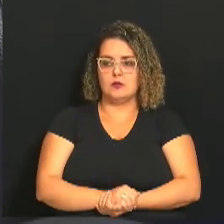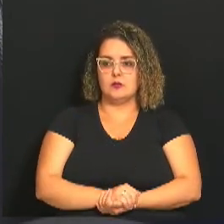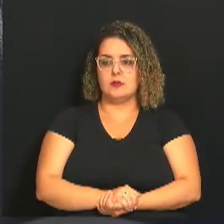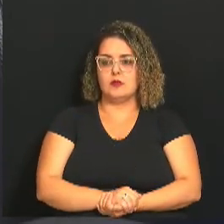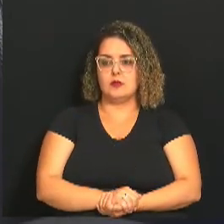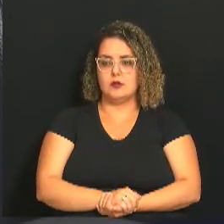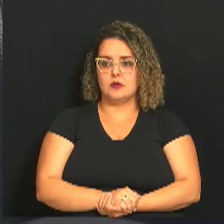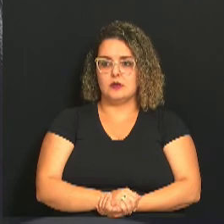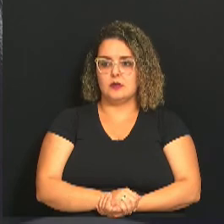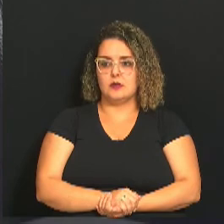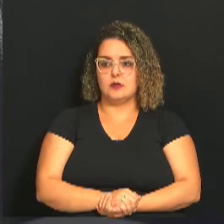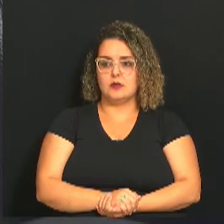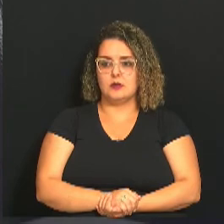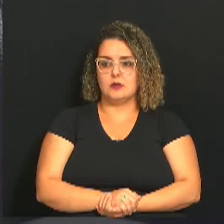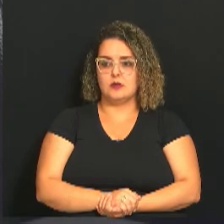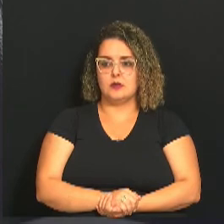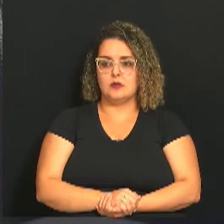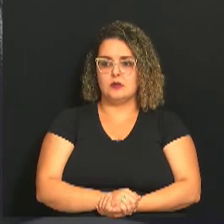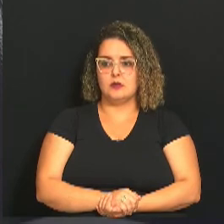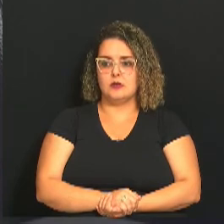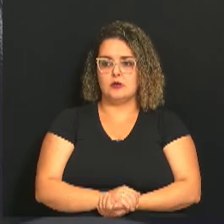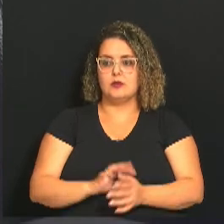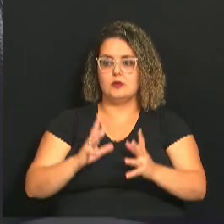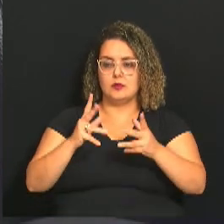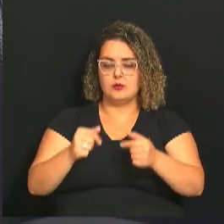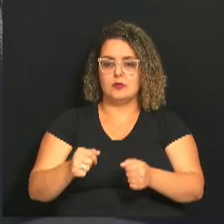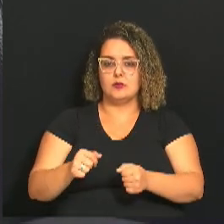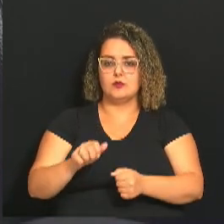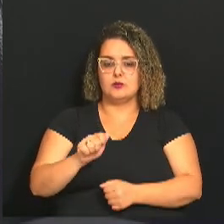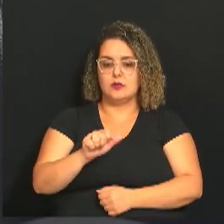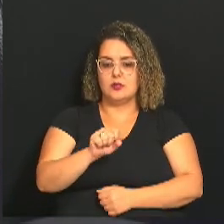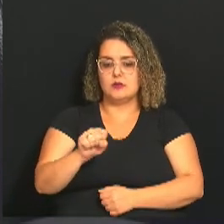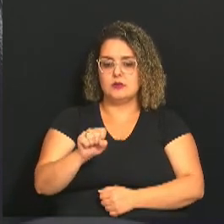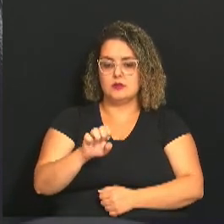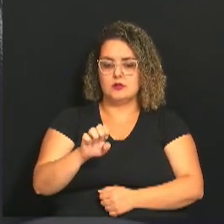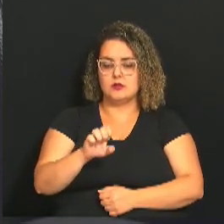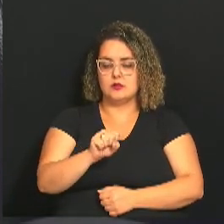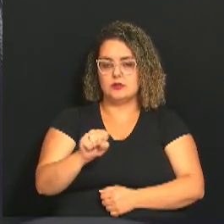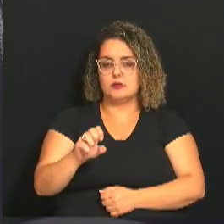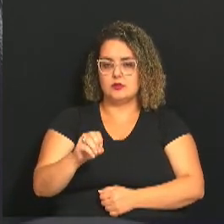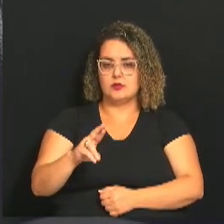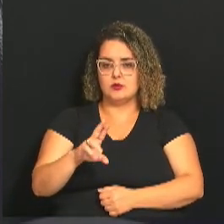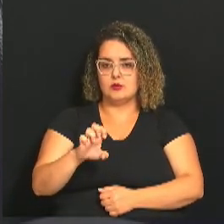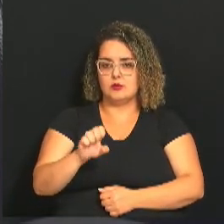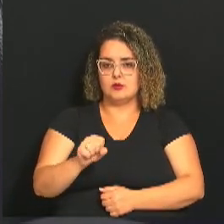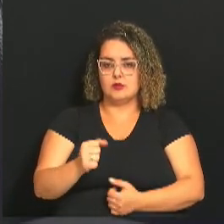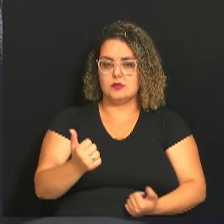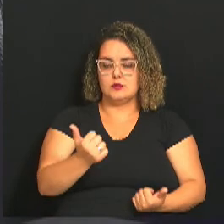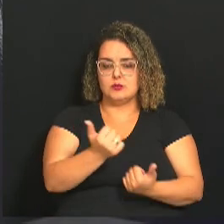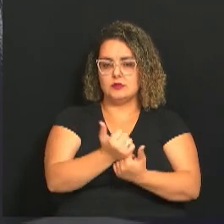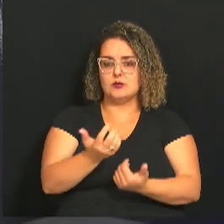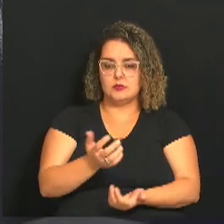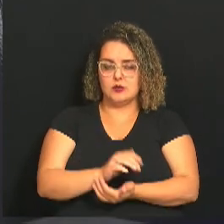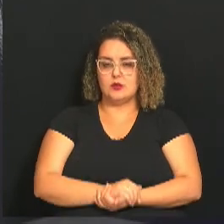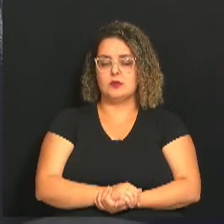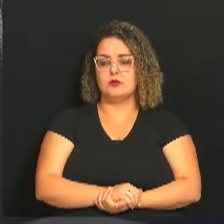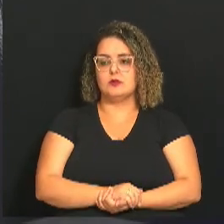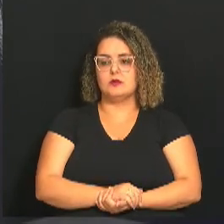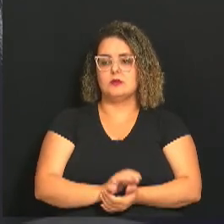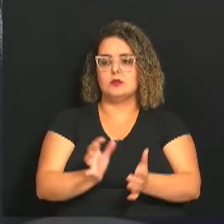também os nossos assessores, aí, o Vanderlei e o Rubenildo, que acompanharam, e a equipe aqui